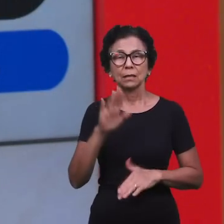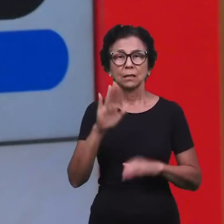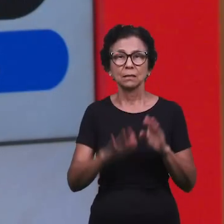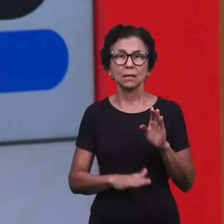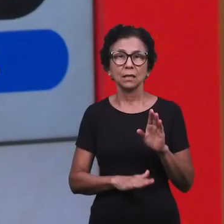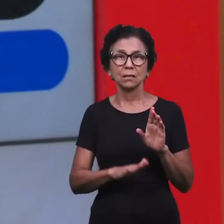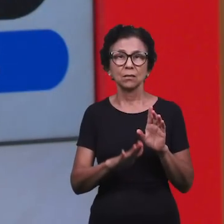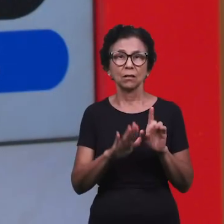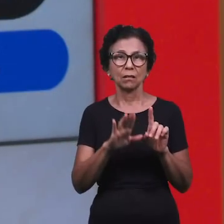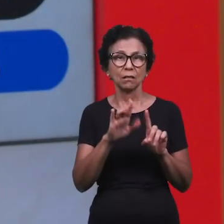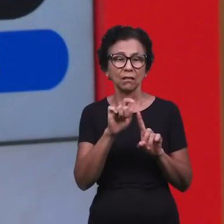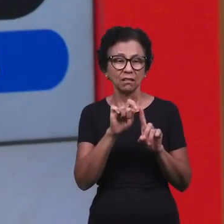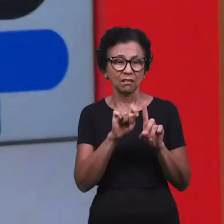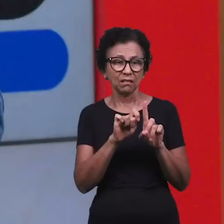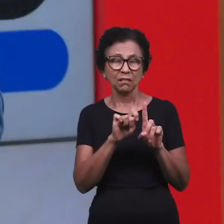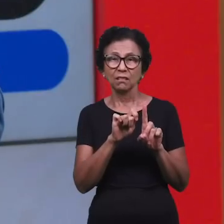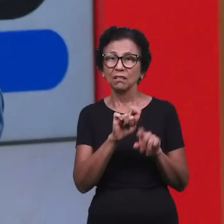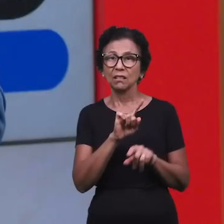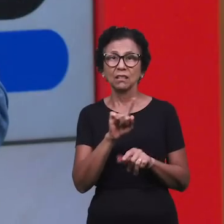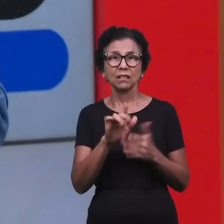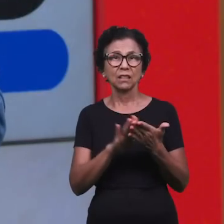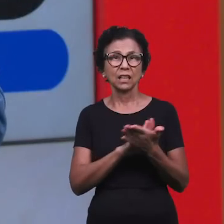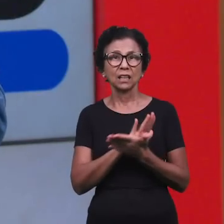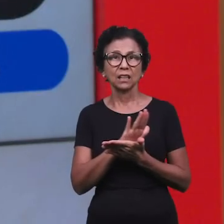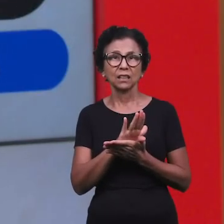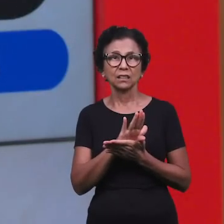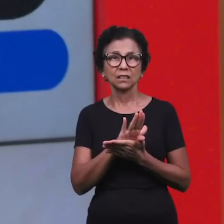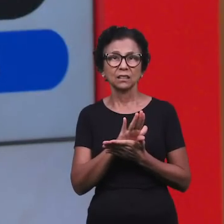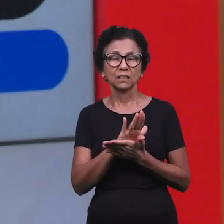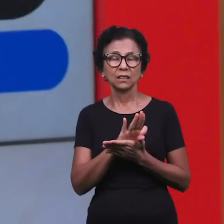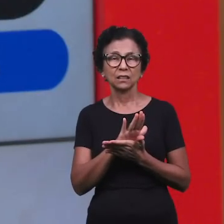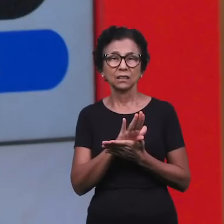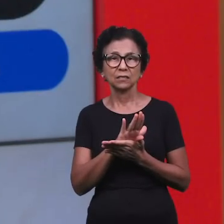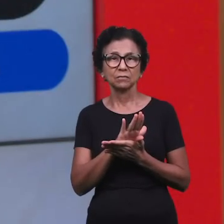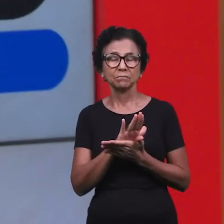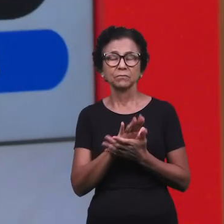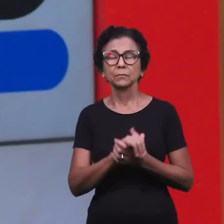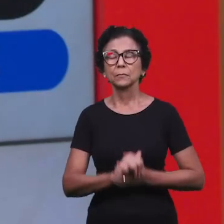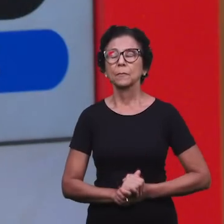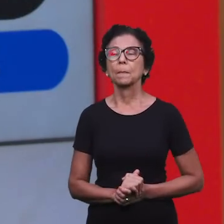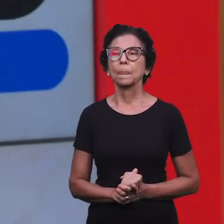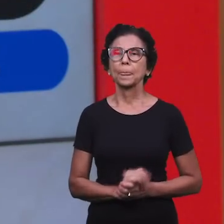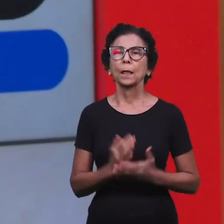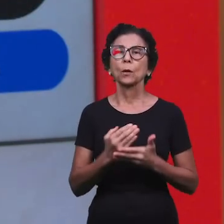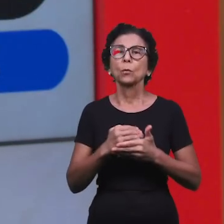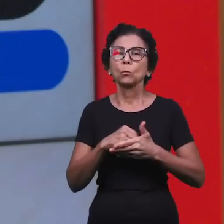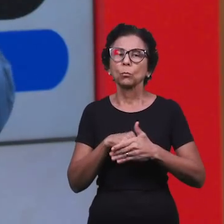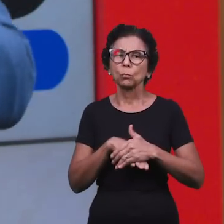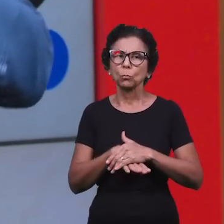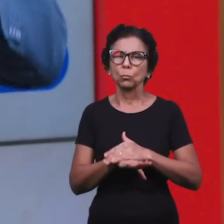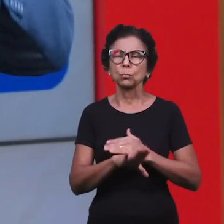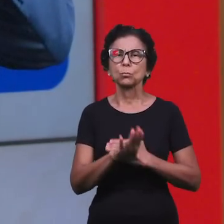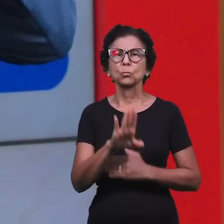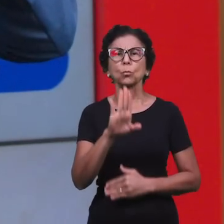empolgação inicial. Mas é fundamental ter o quê? Consistência. Consistência quer dizer o quê?